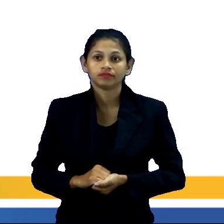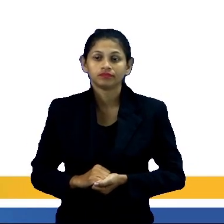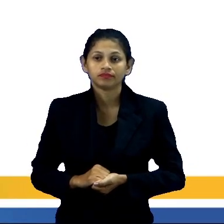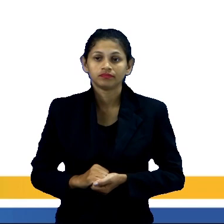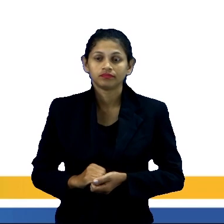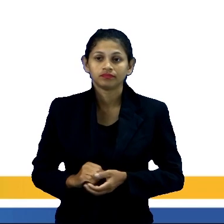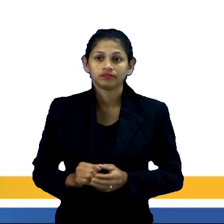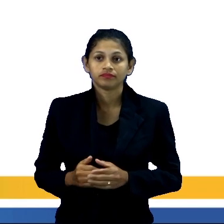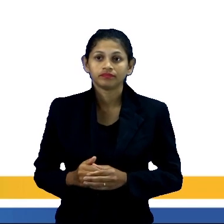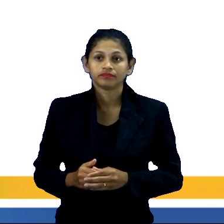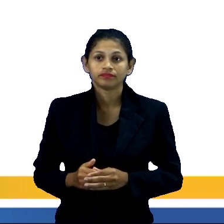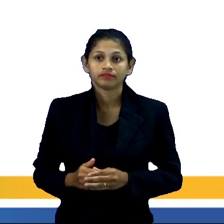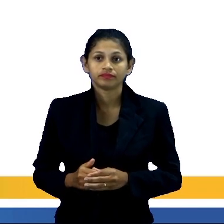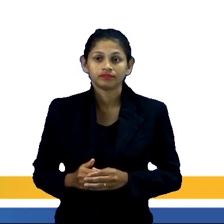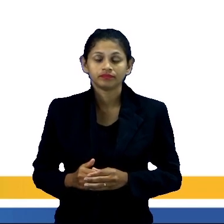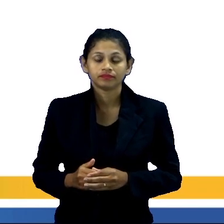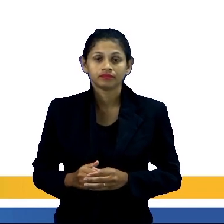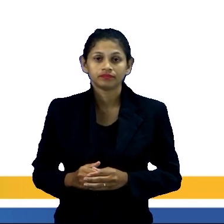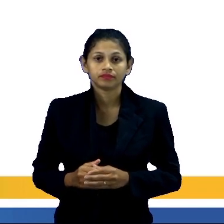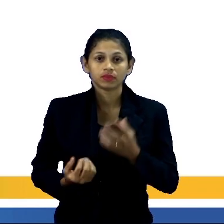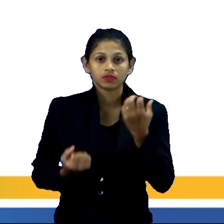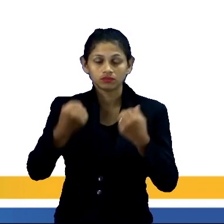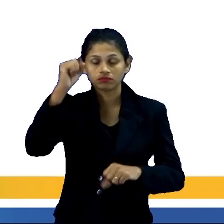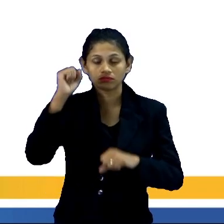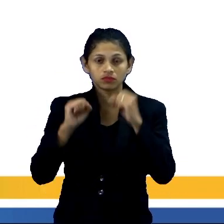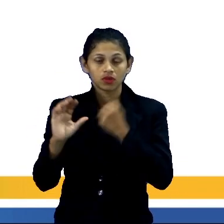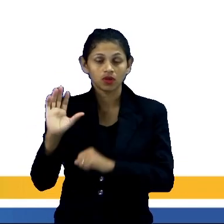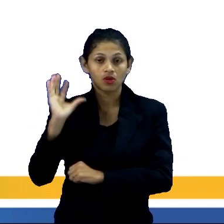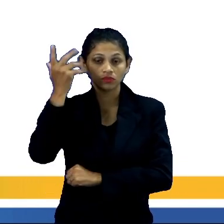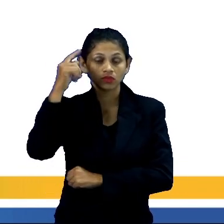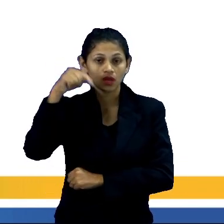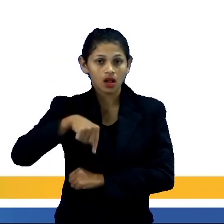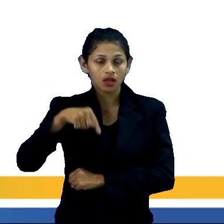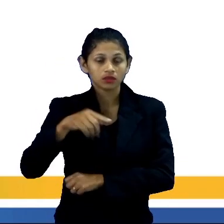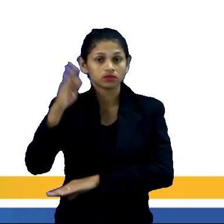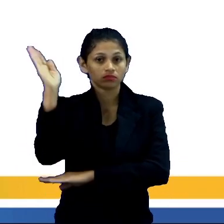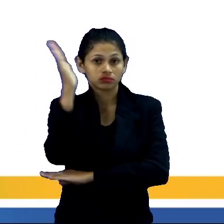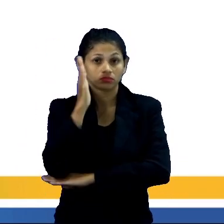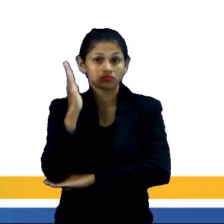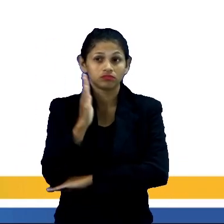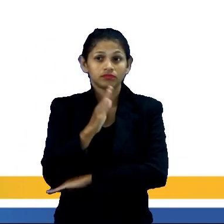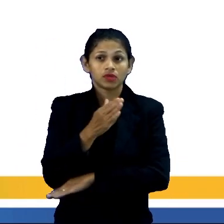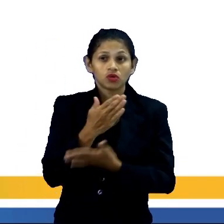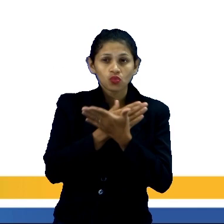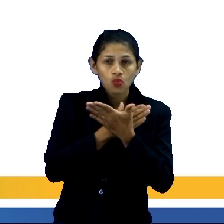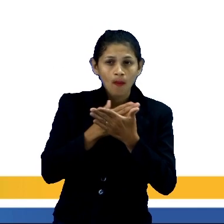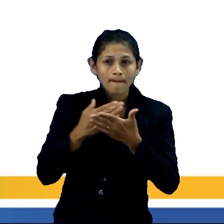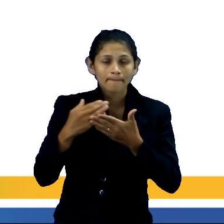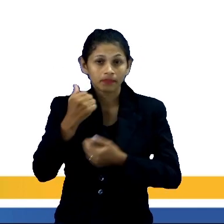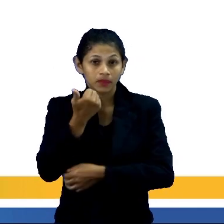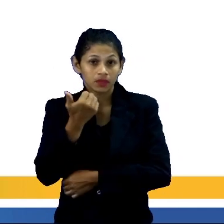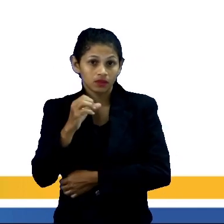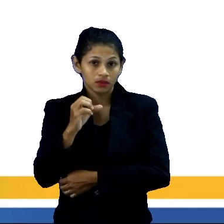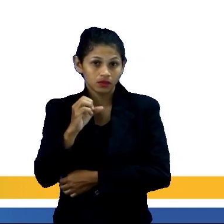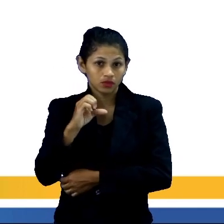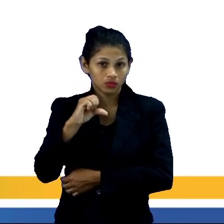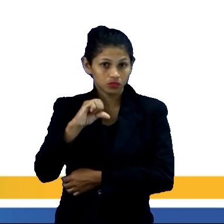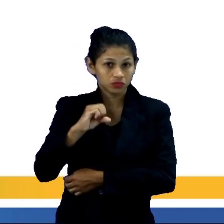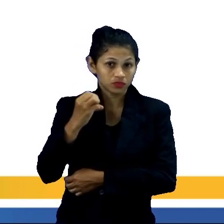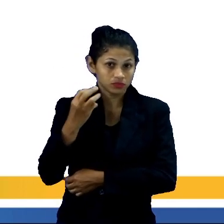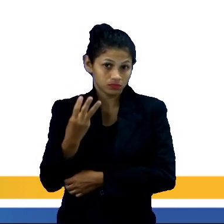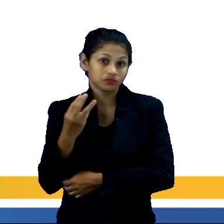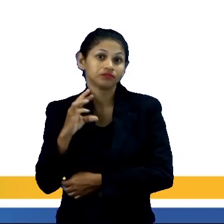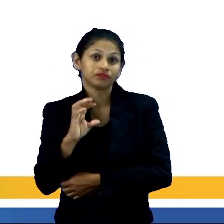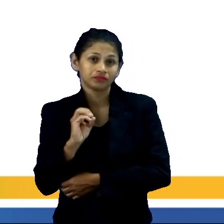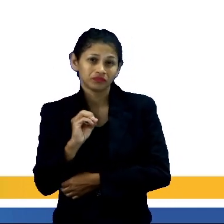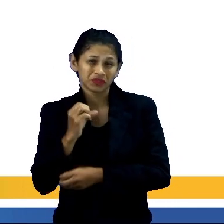industrialização ela só veio acontecer aqui no Brasil já no início de 1930, ou seja, em torno aí de